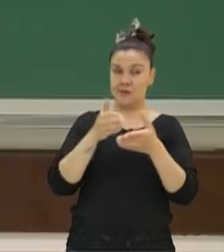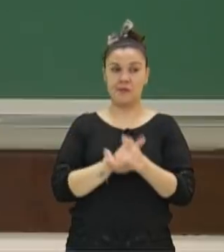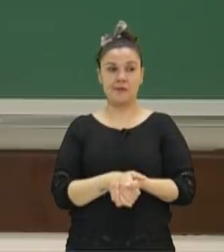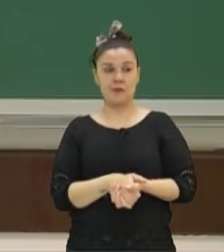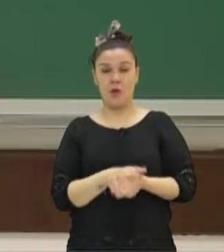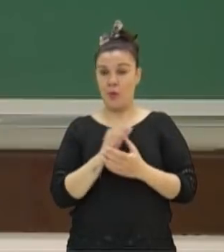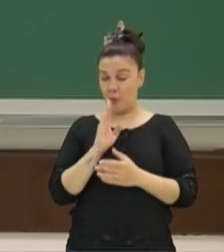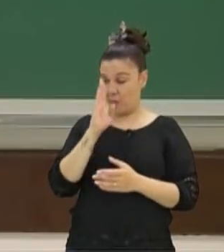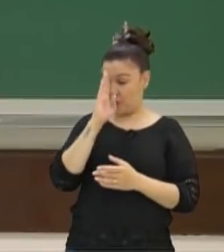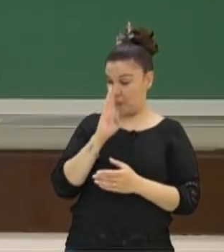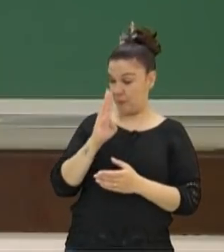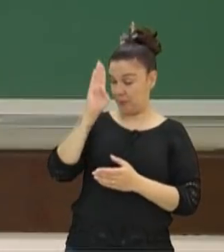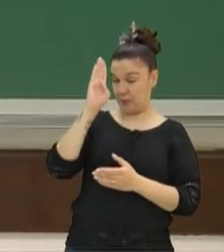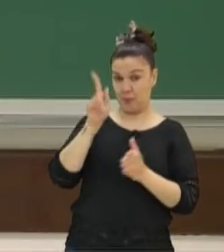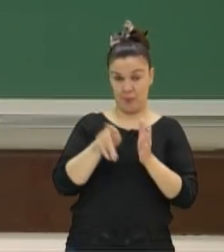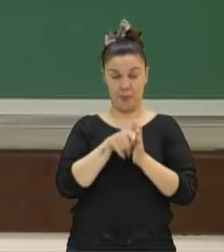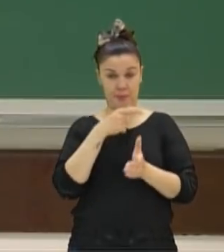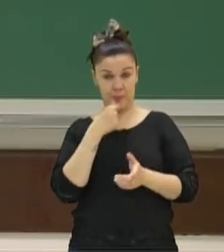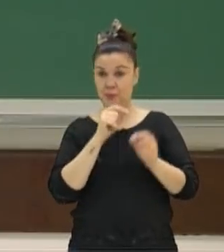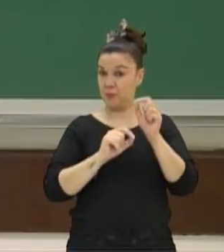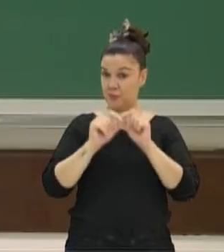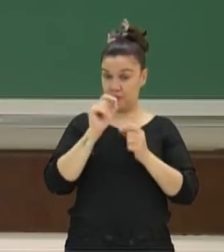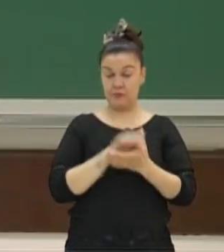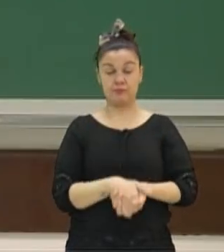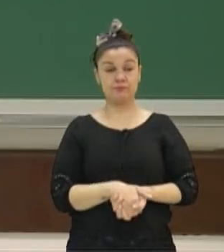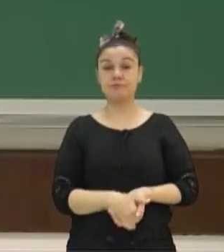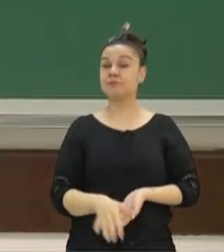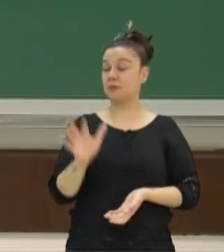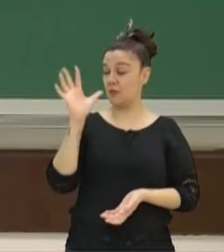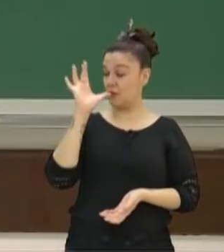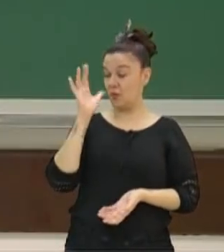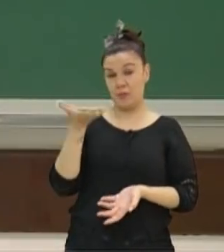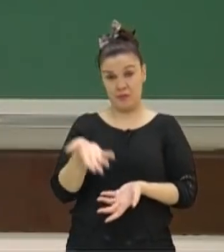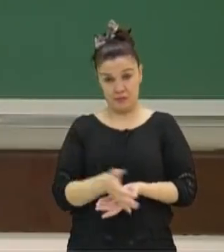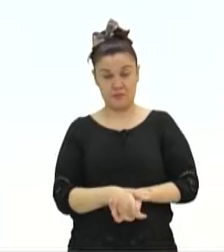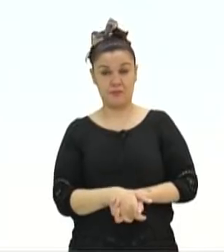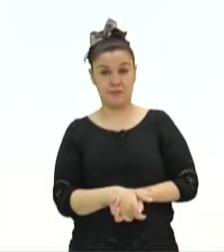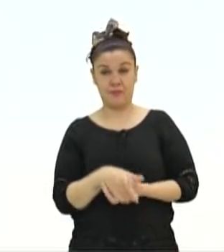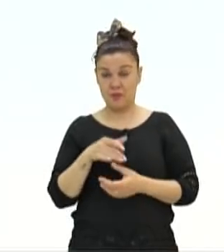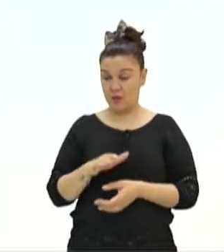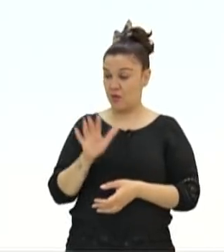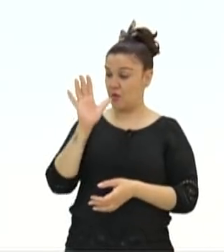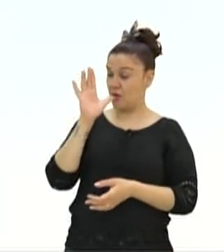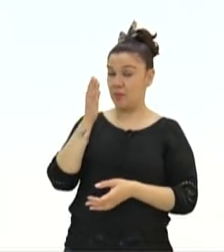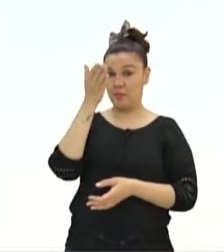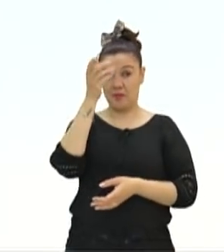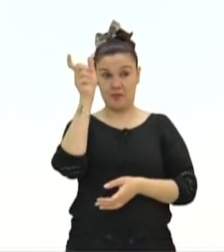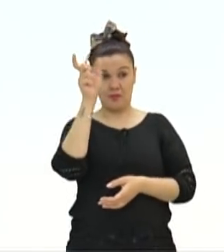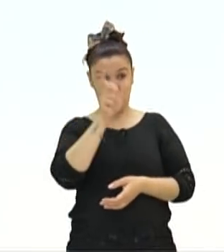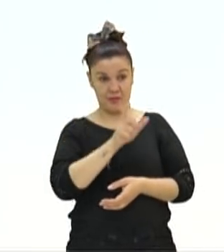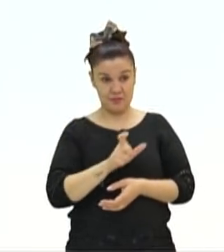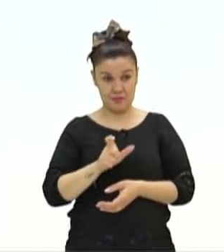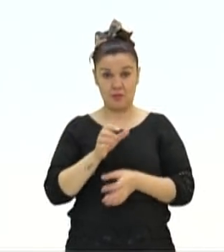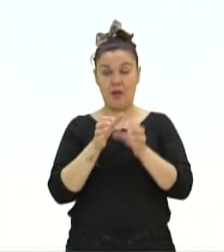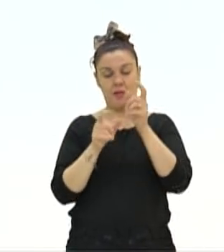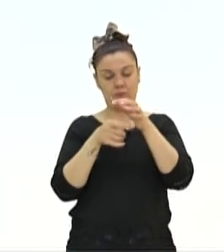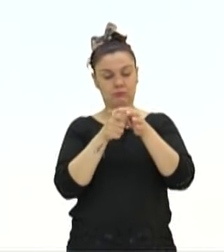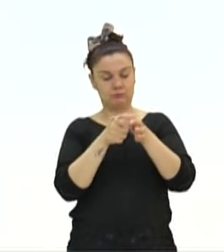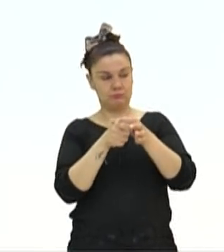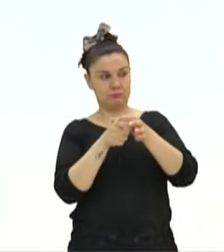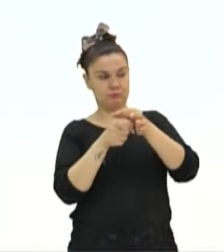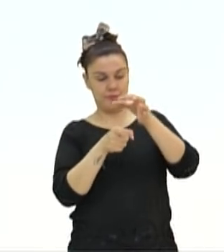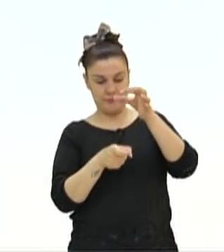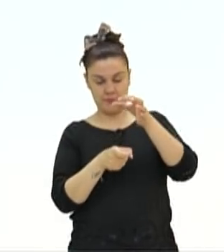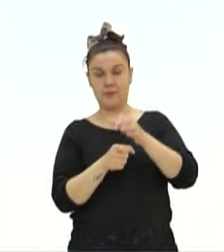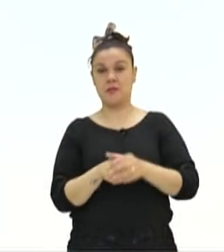órgão principal do sistema genital masculino é o pênis. O pênis, né, esse órgão com forma cilíndrica,